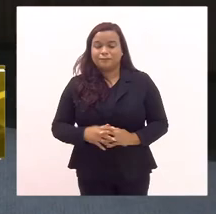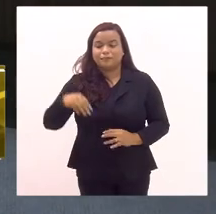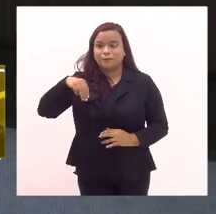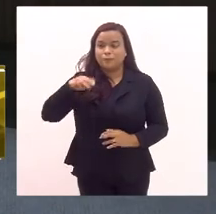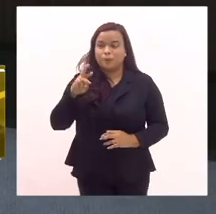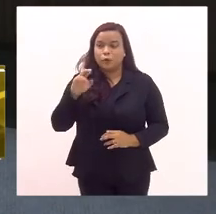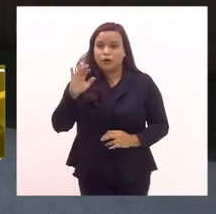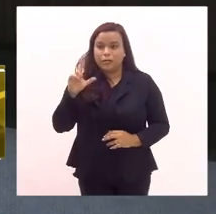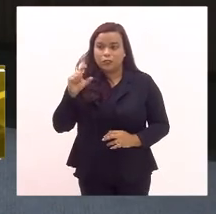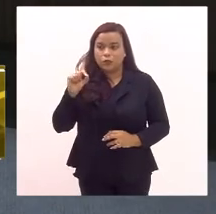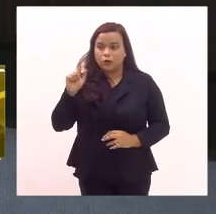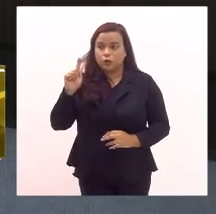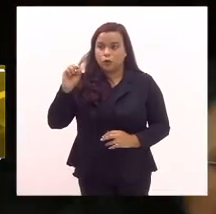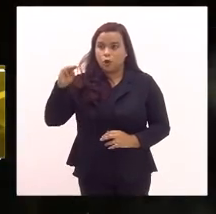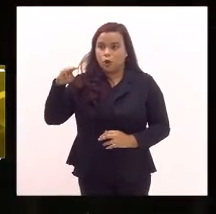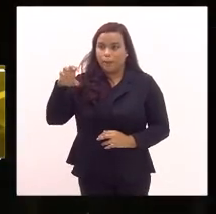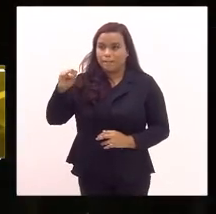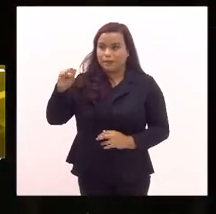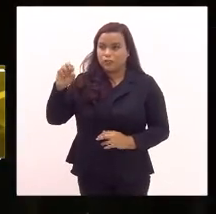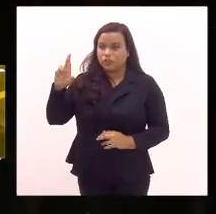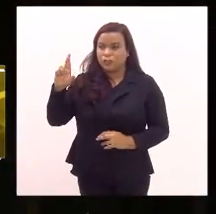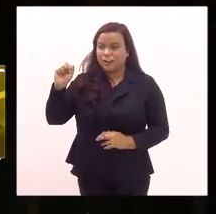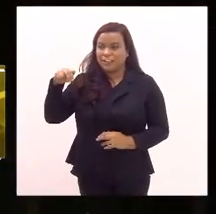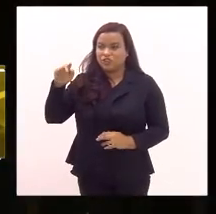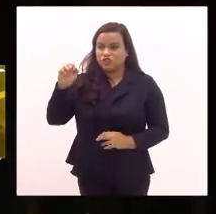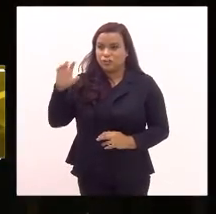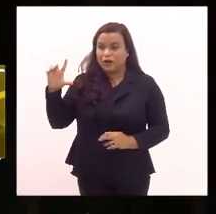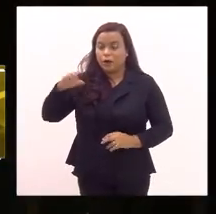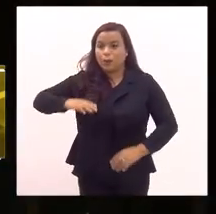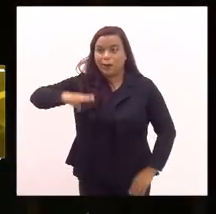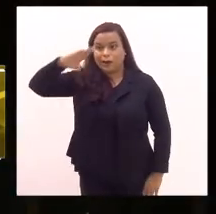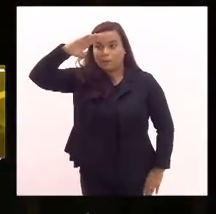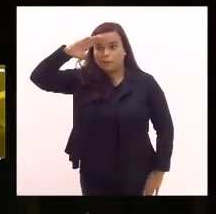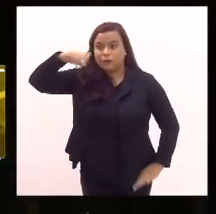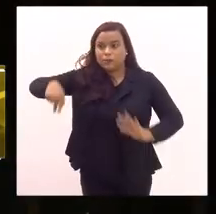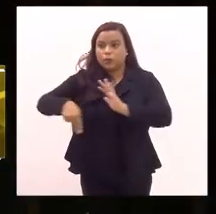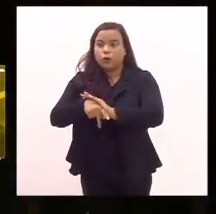Murilo Gomes Rangel, capitão do Corpo de Bombeiros.